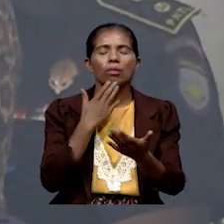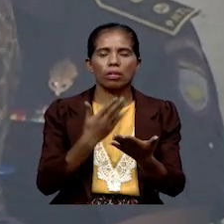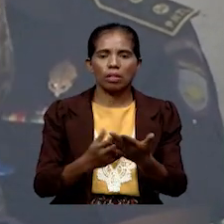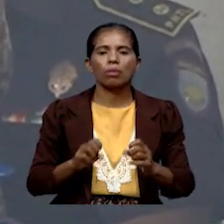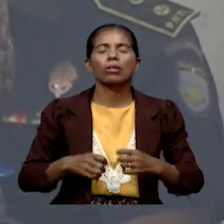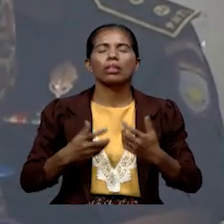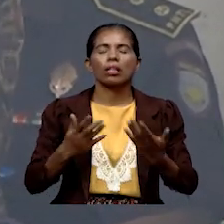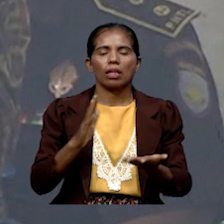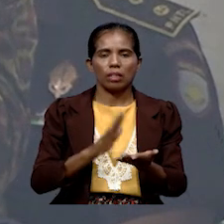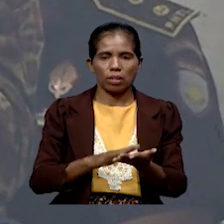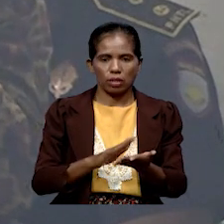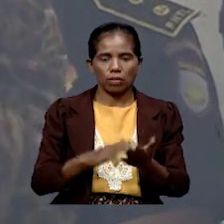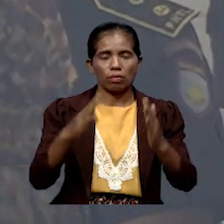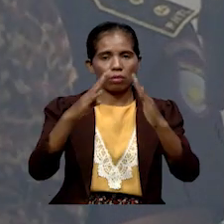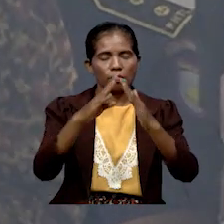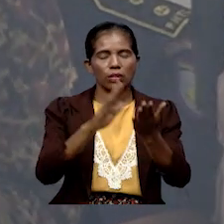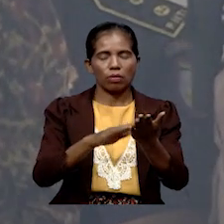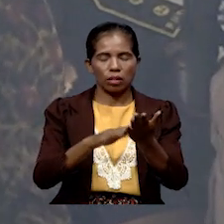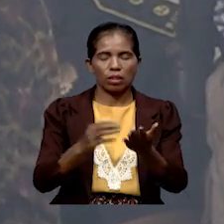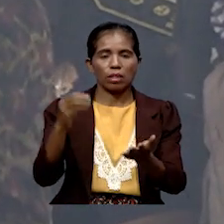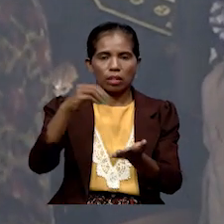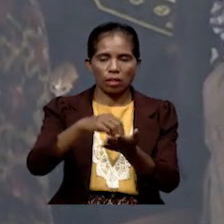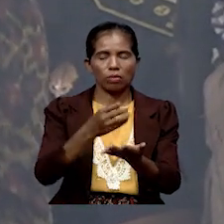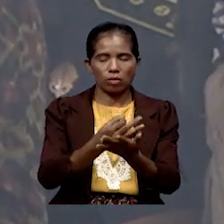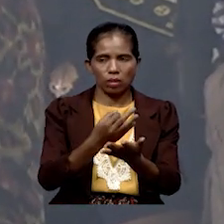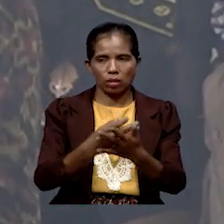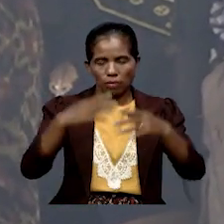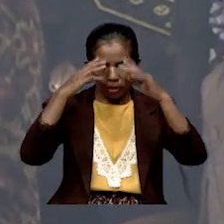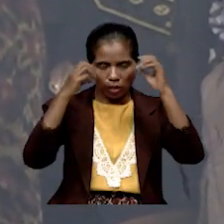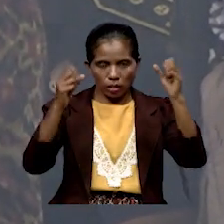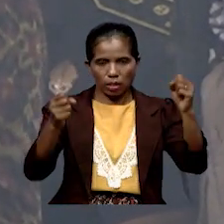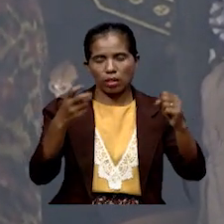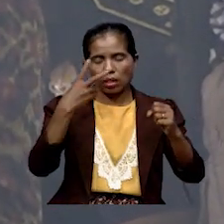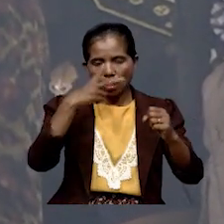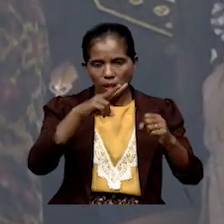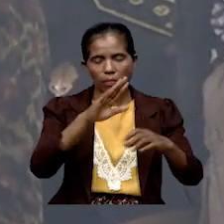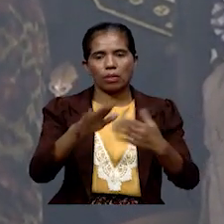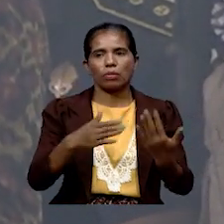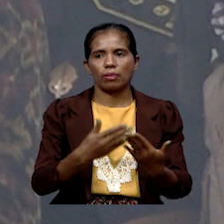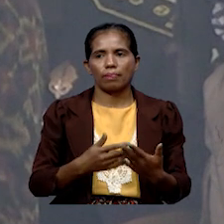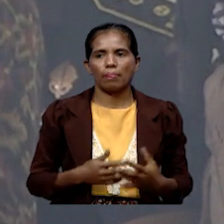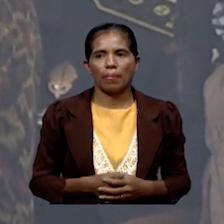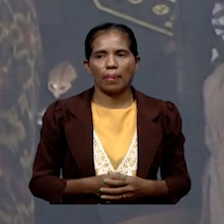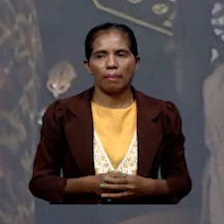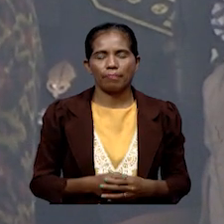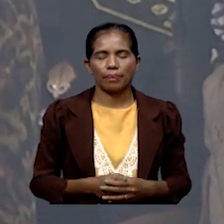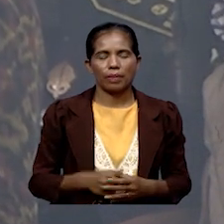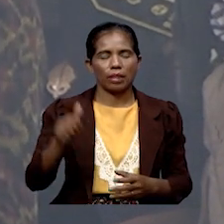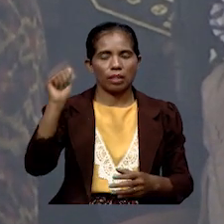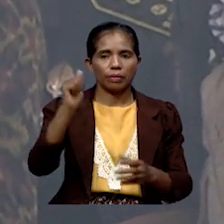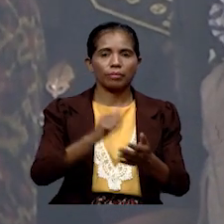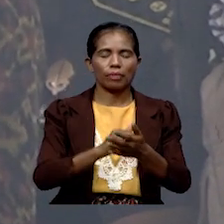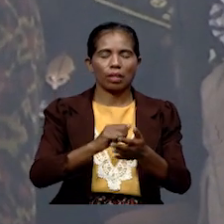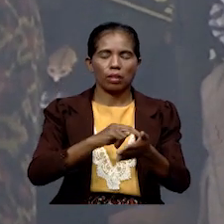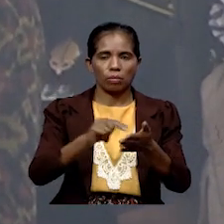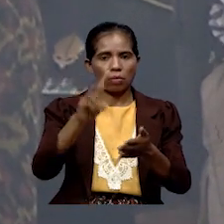sira hadia ona di usi orçamento ni bema kalo kaba. Presidente da República, se hare mo sida ni hodi. Candidato nomor sorteo ruane